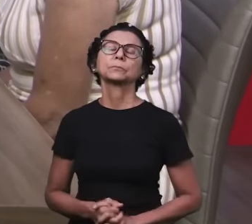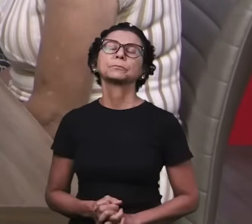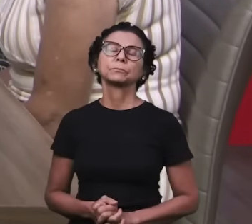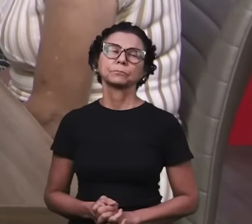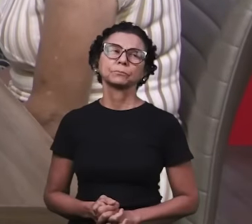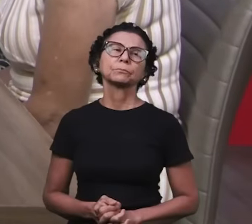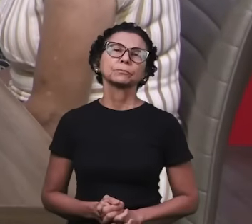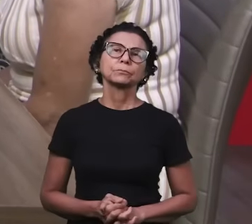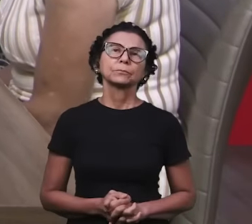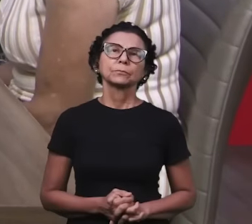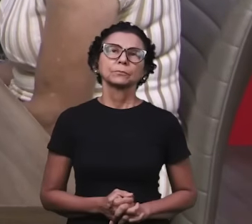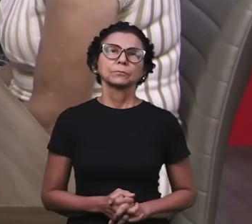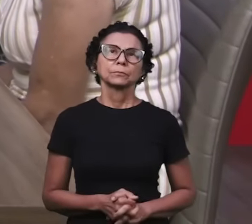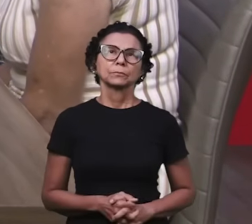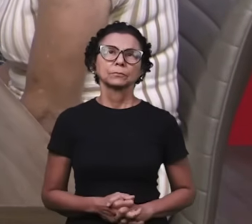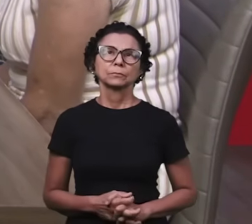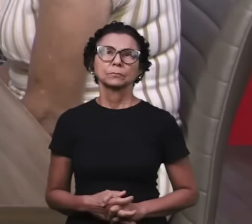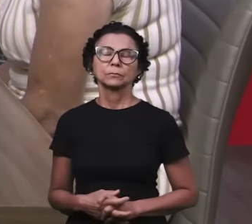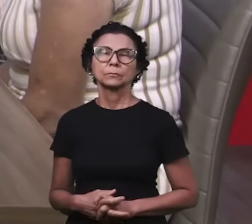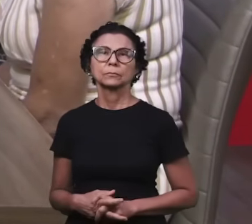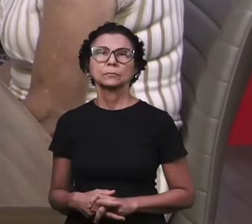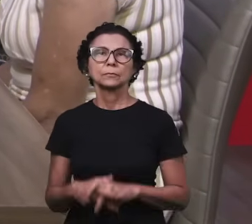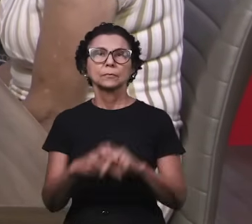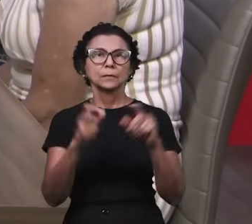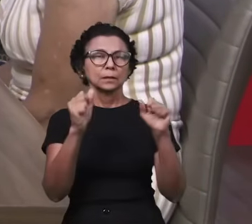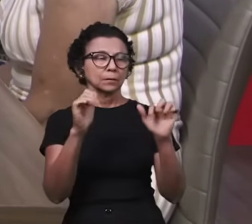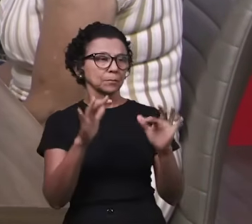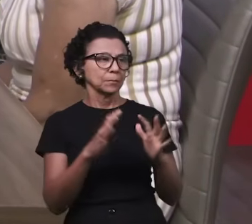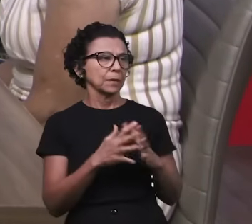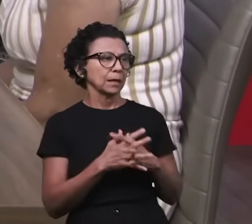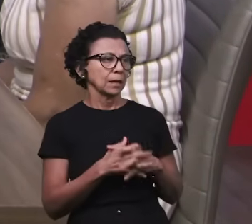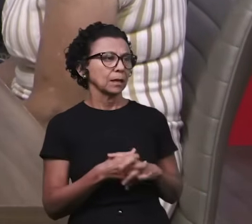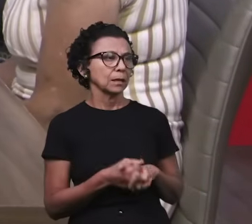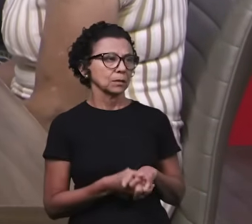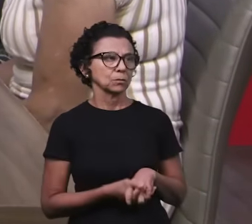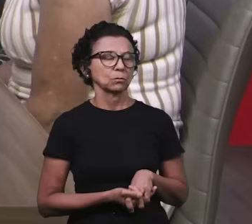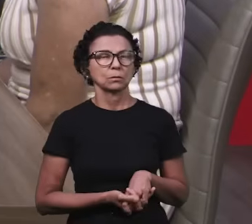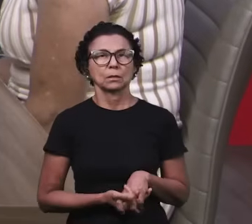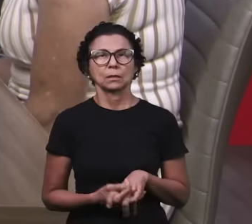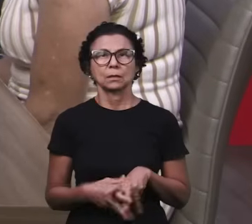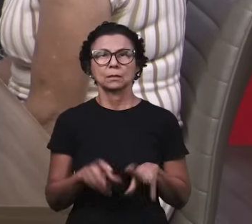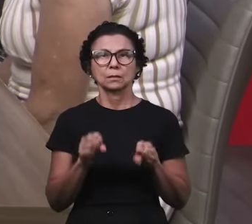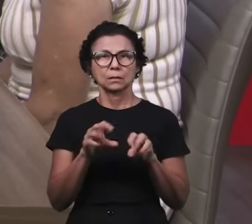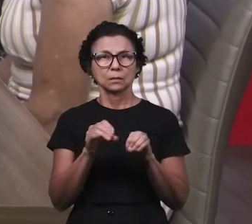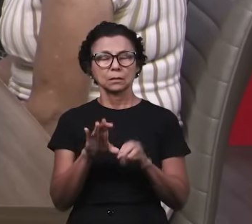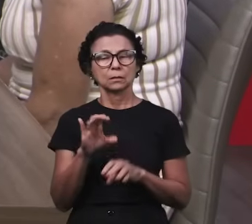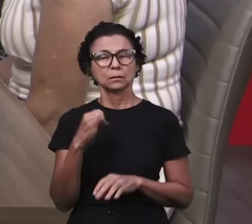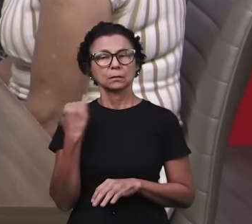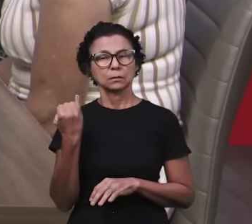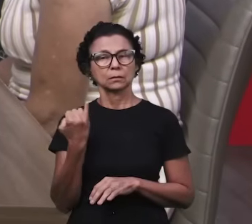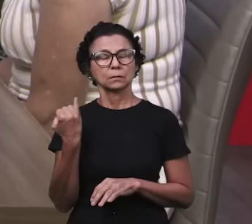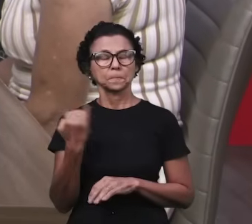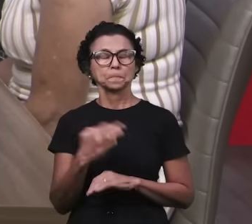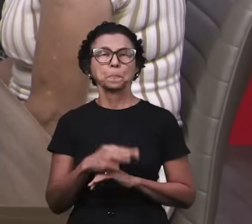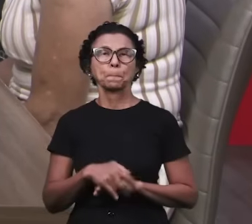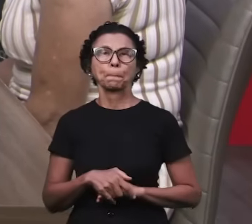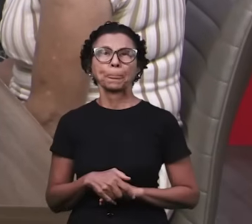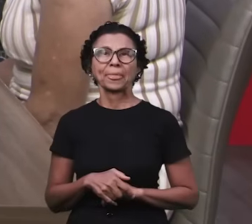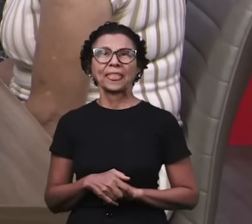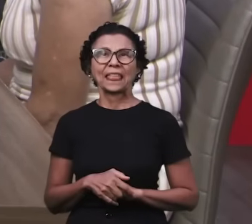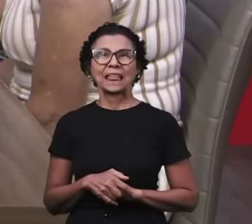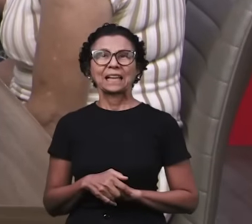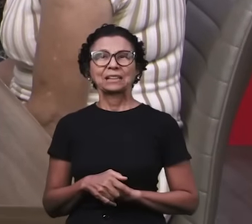Uma grande bênção, né? Nós ouvirmos de um jovem, né, que é esse ensinamento tão precioso. Mas nós precisamos